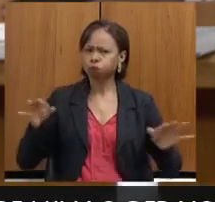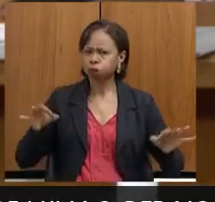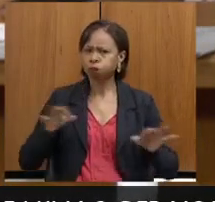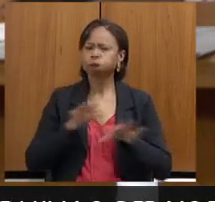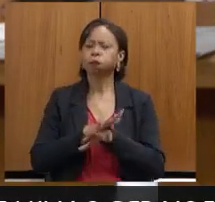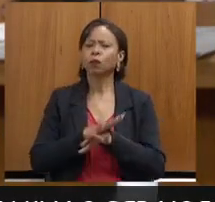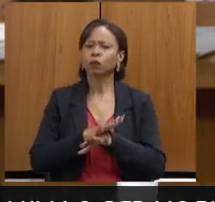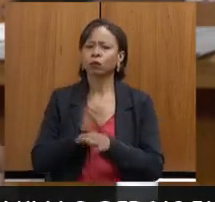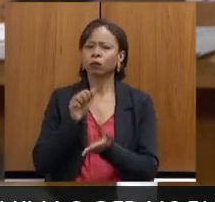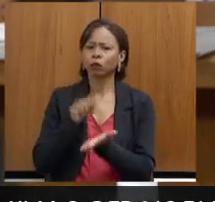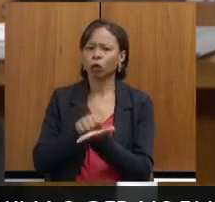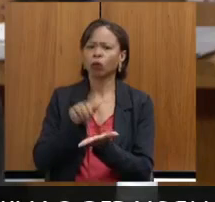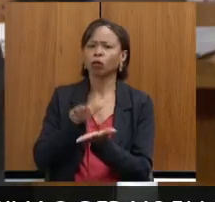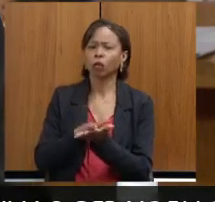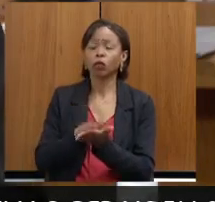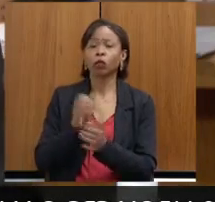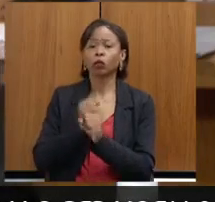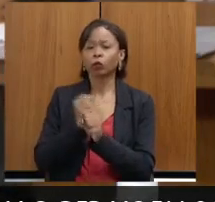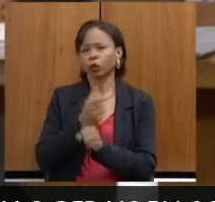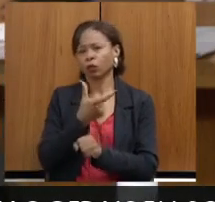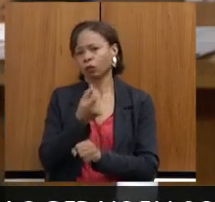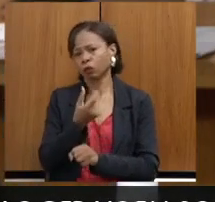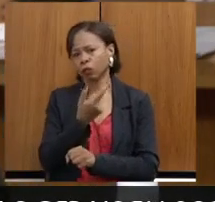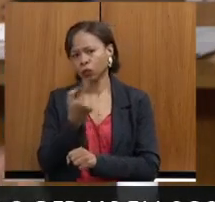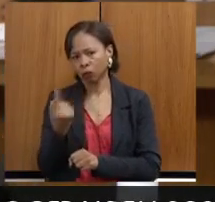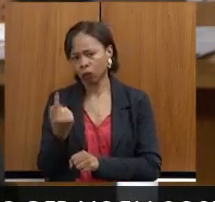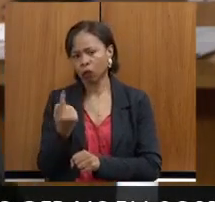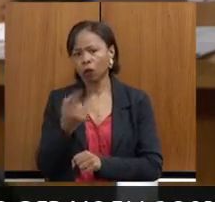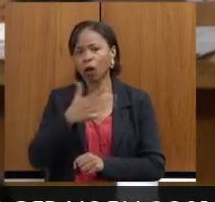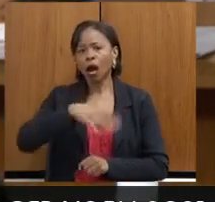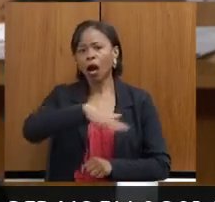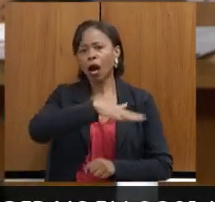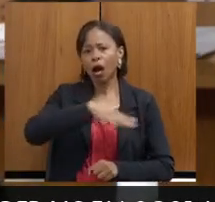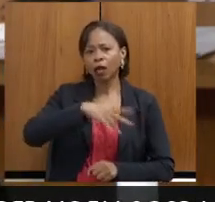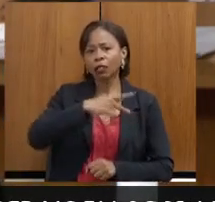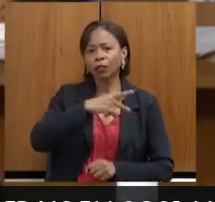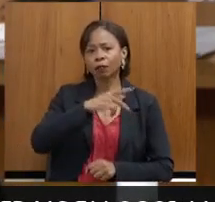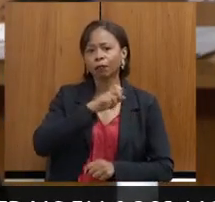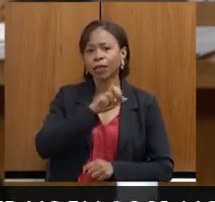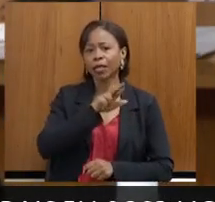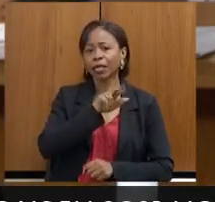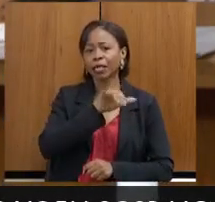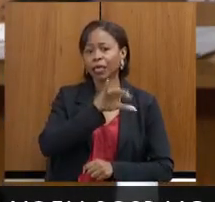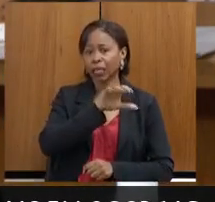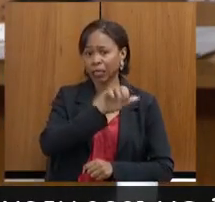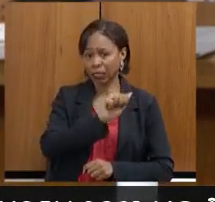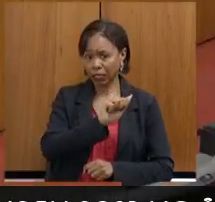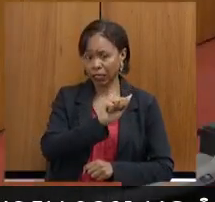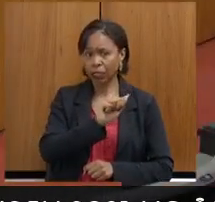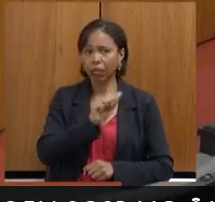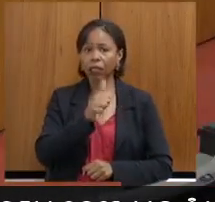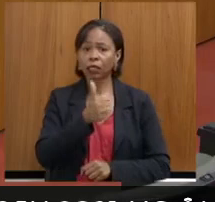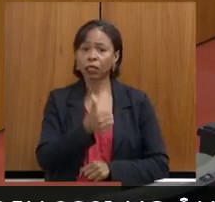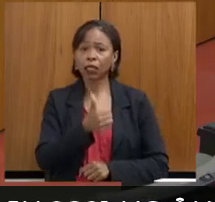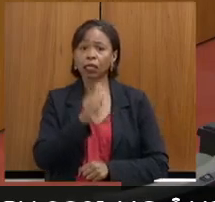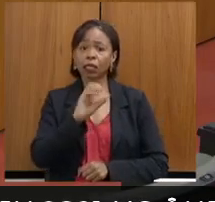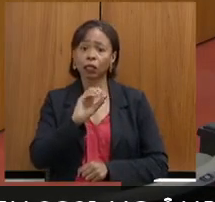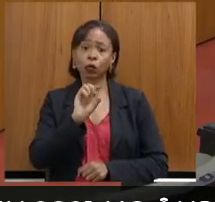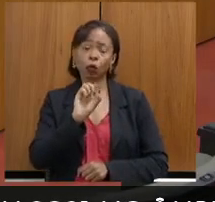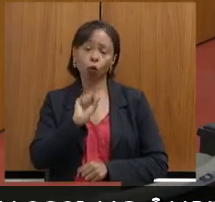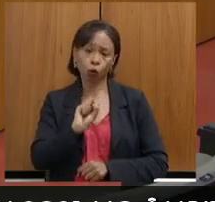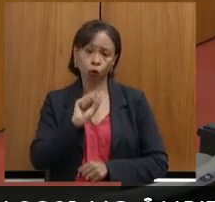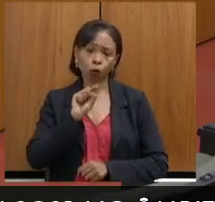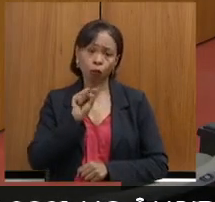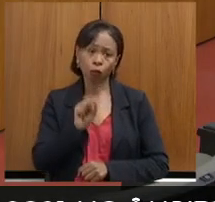ano de dois mil e 21 do campo da perícia oficial 108 mil e oitocentos e setenta